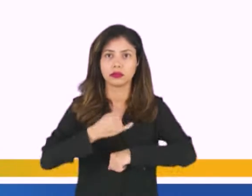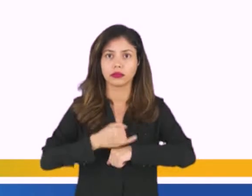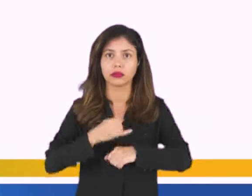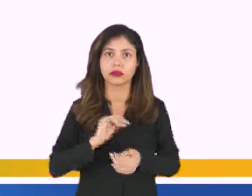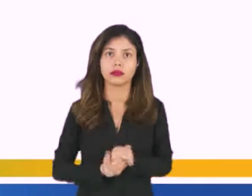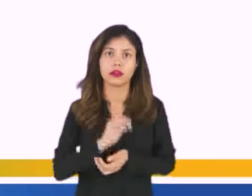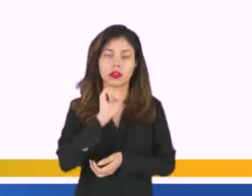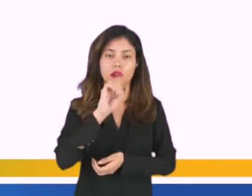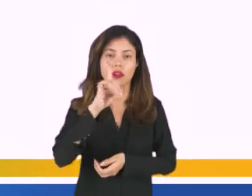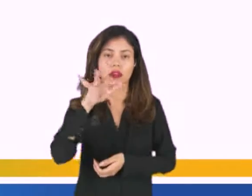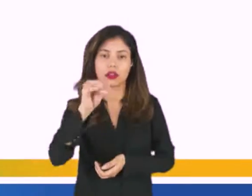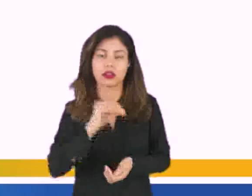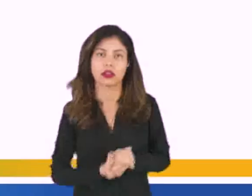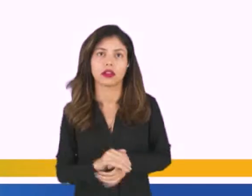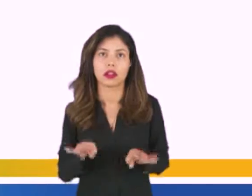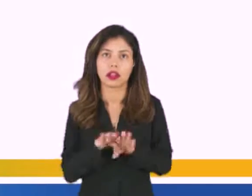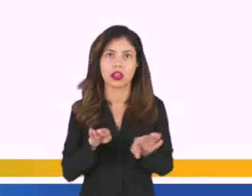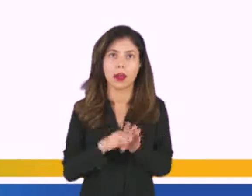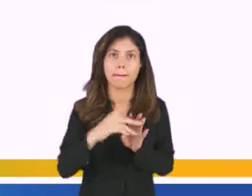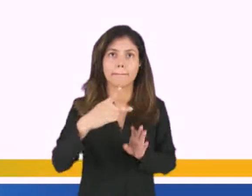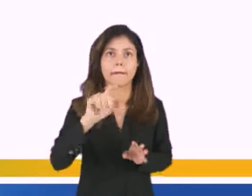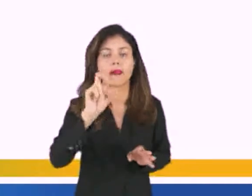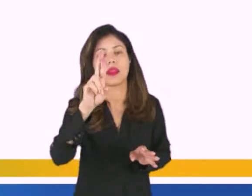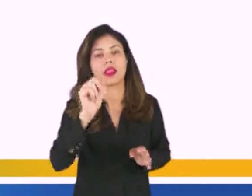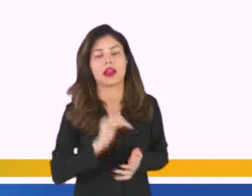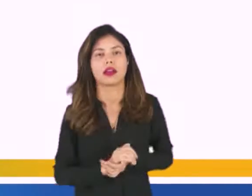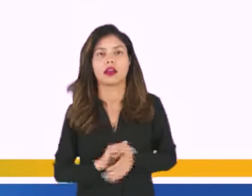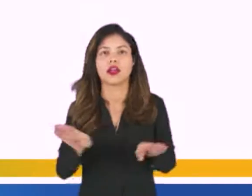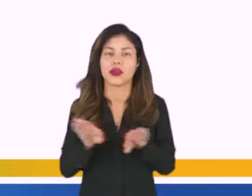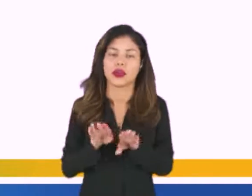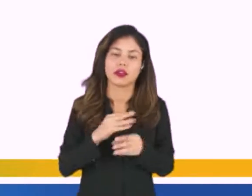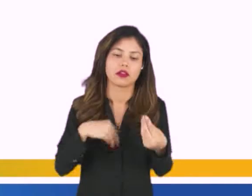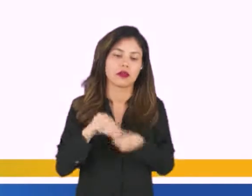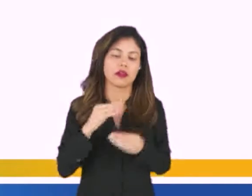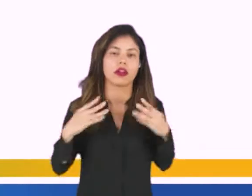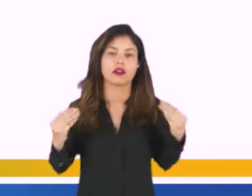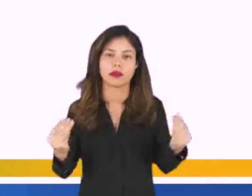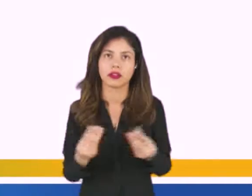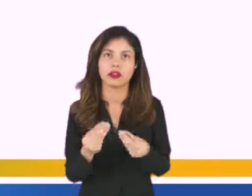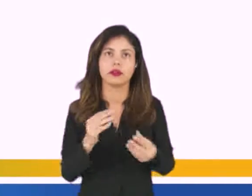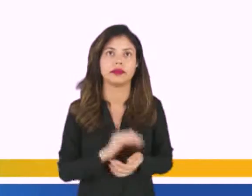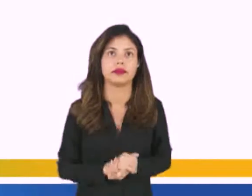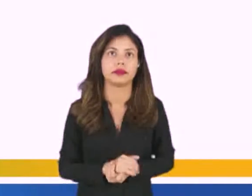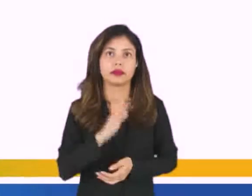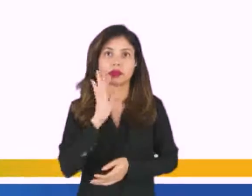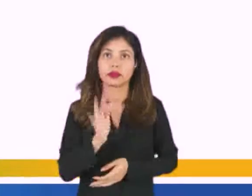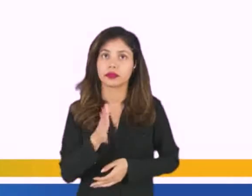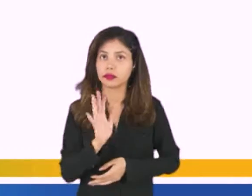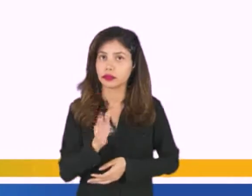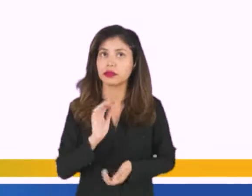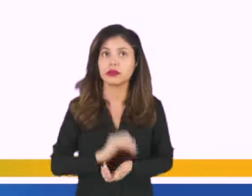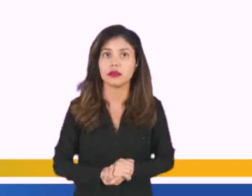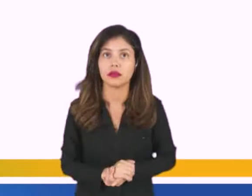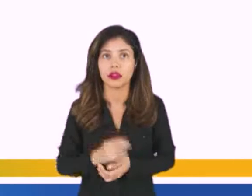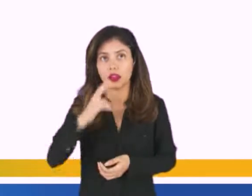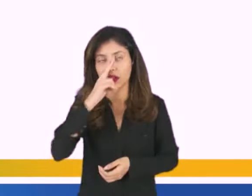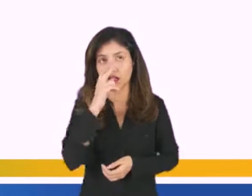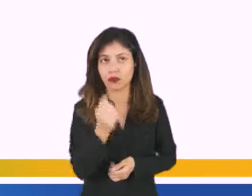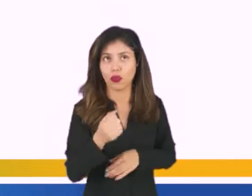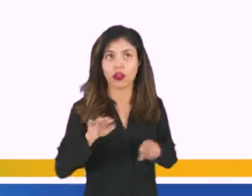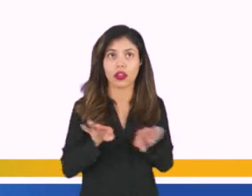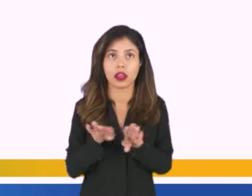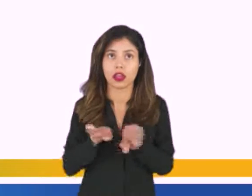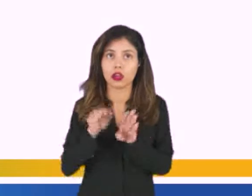carboxílico, né, que ela é uma substância polar, que ela pode se ligar com essas substâncias aqui. Já na substância, na força de